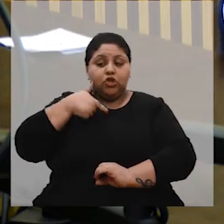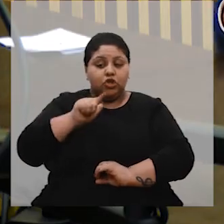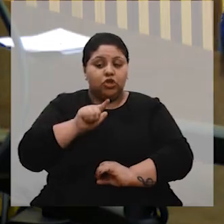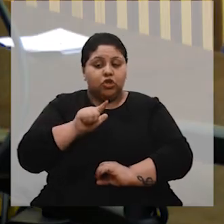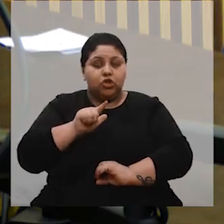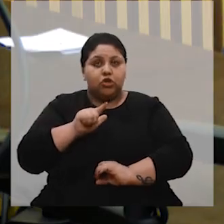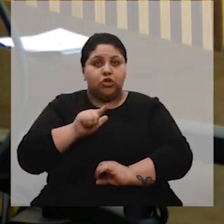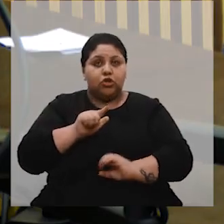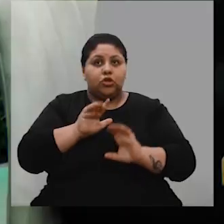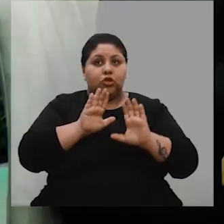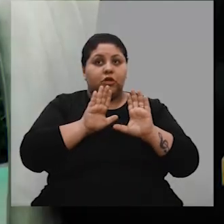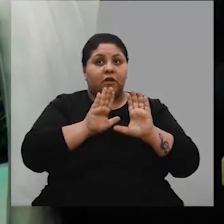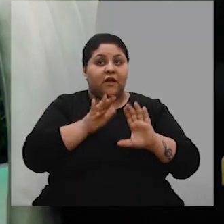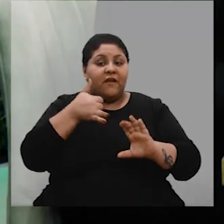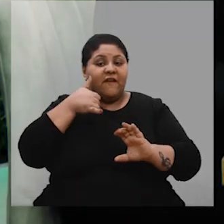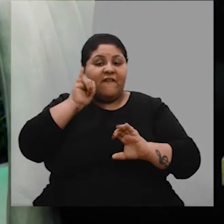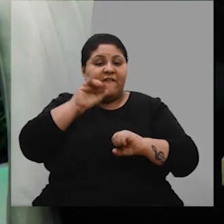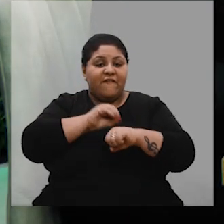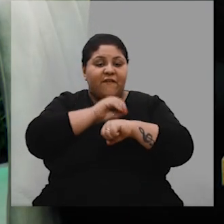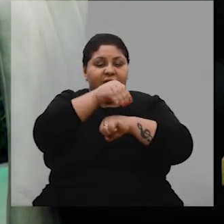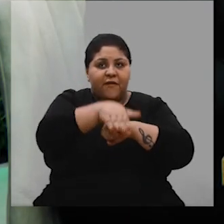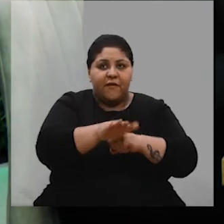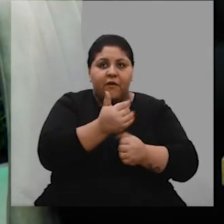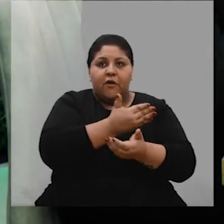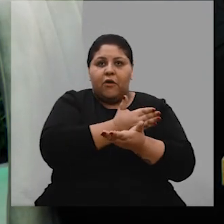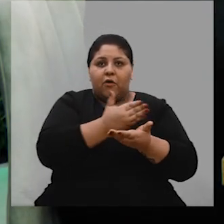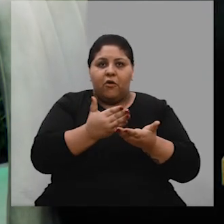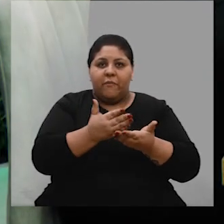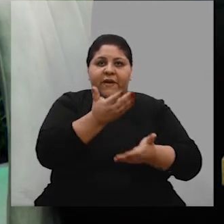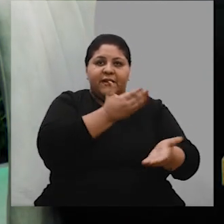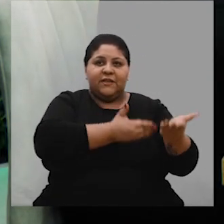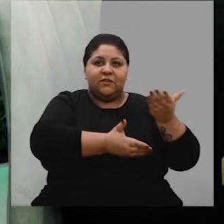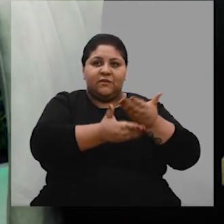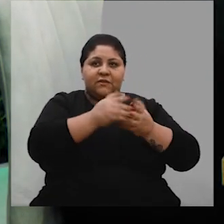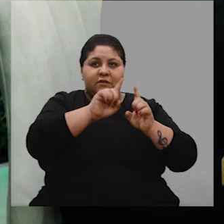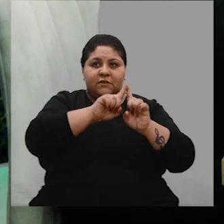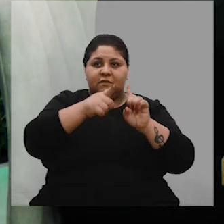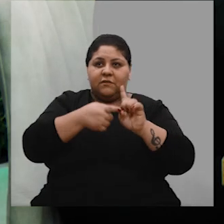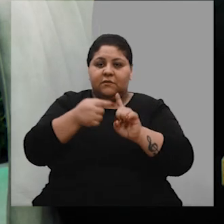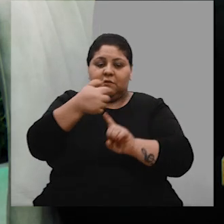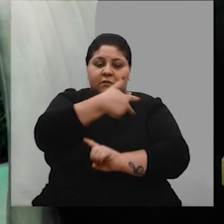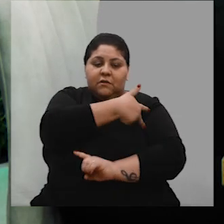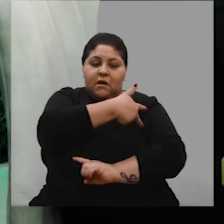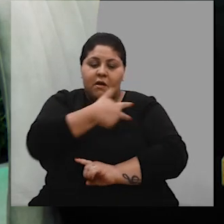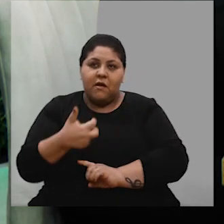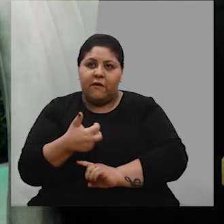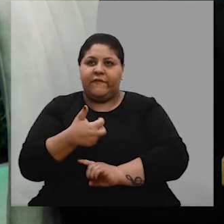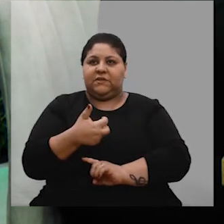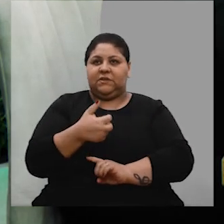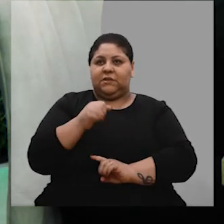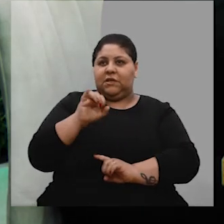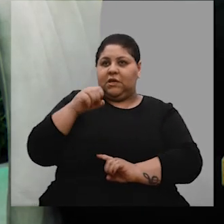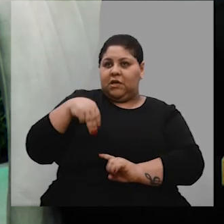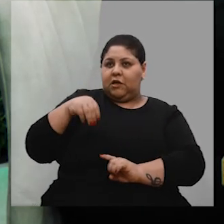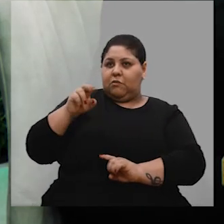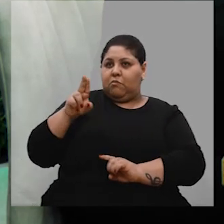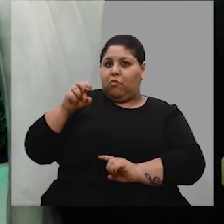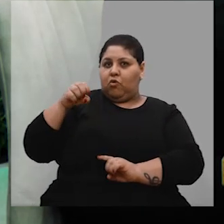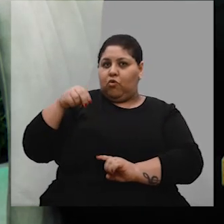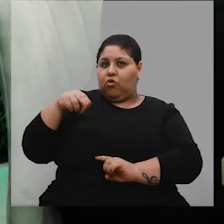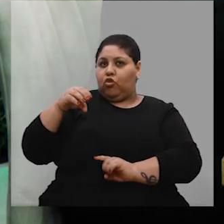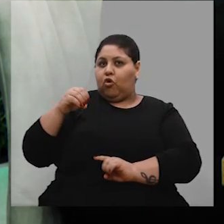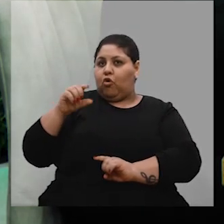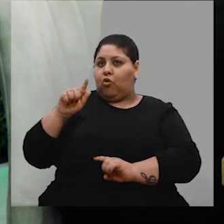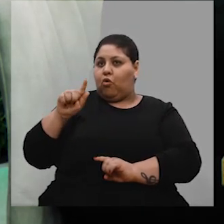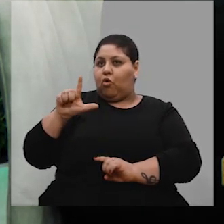conseguir segurar a transmissão. Aí entram os pré-natais, entram as vacinas das crianças, entra a imunoglobulina, entram